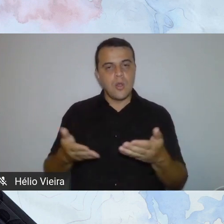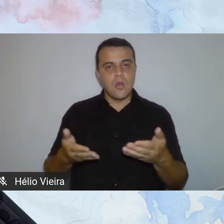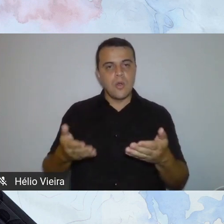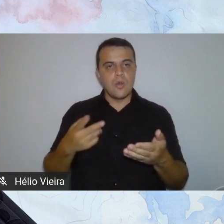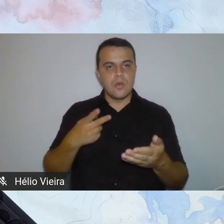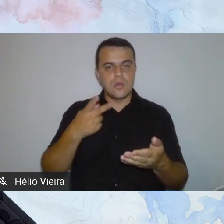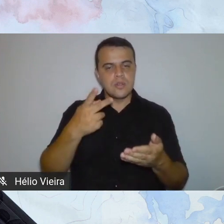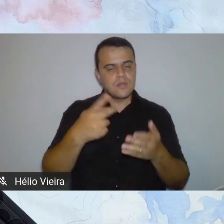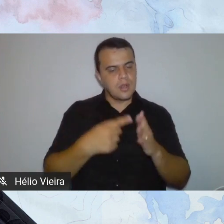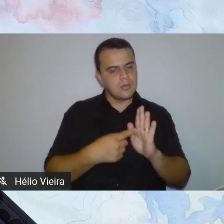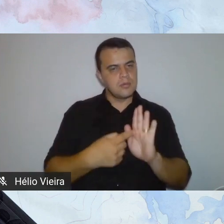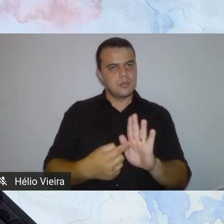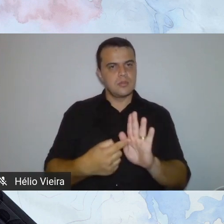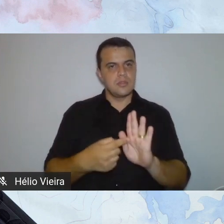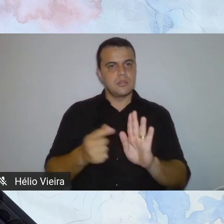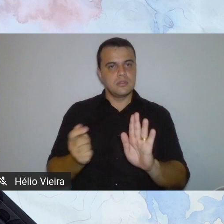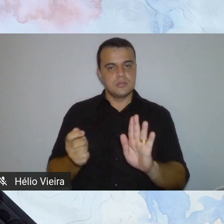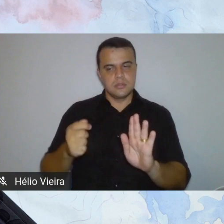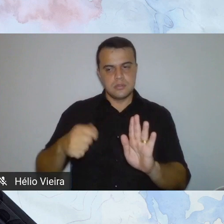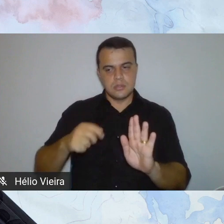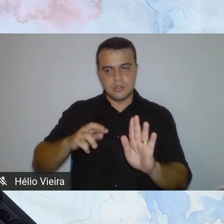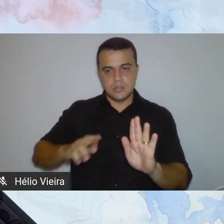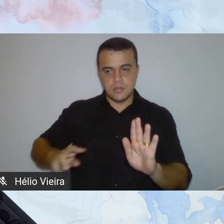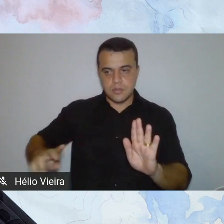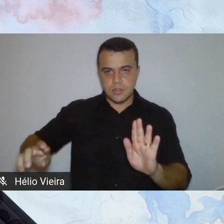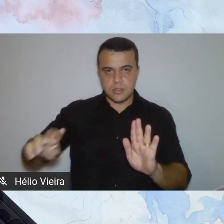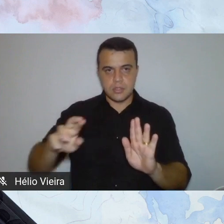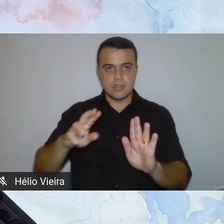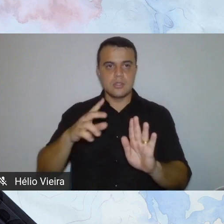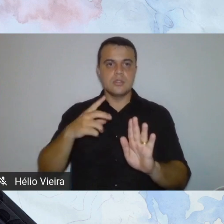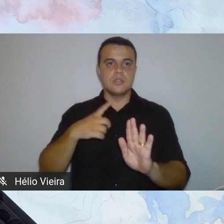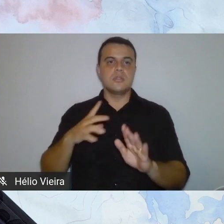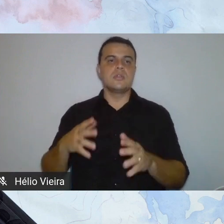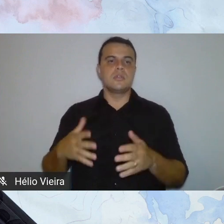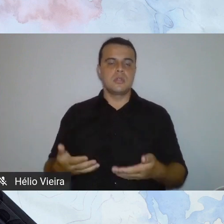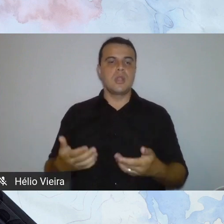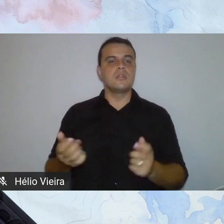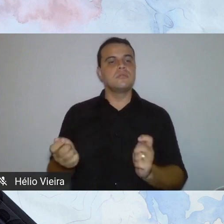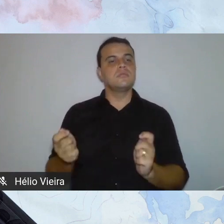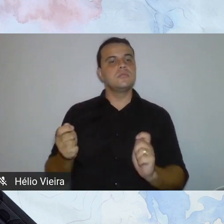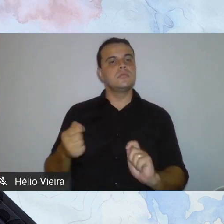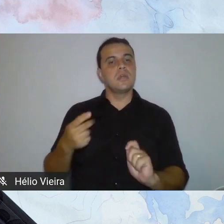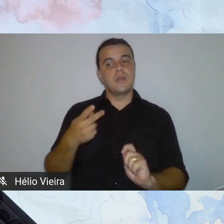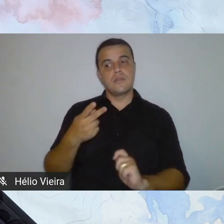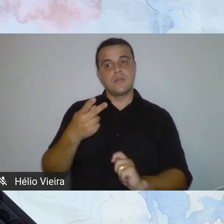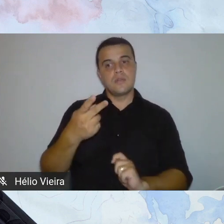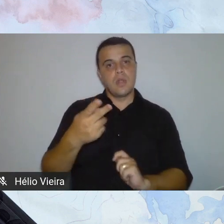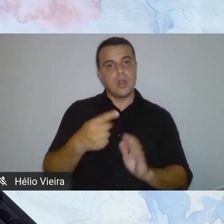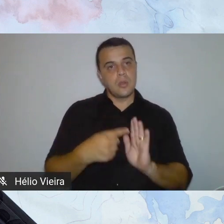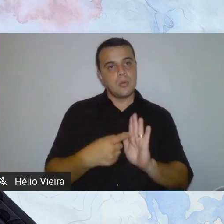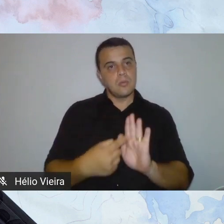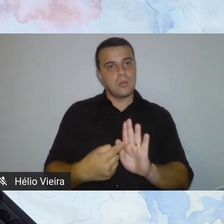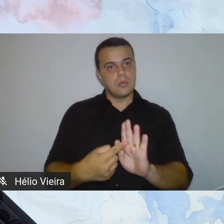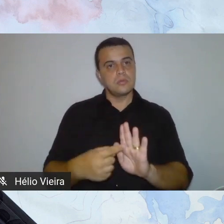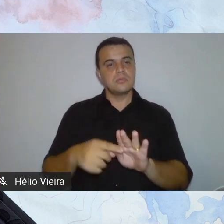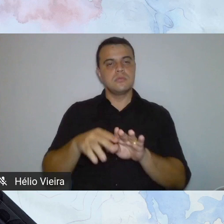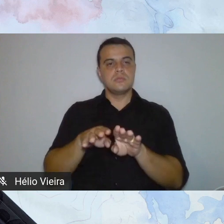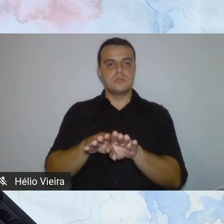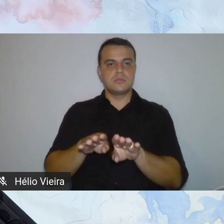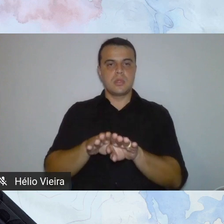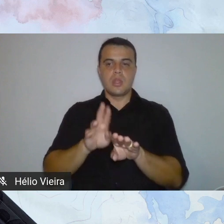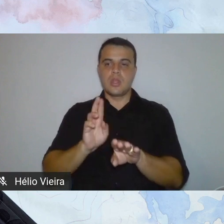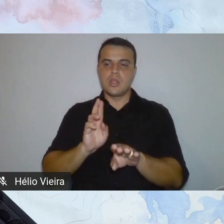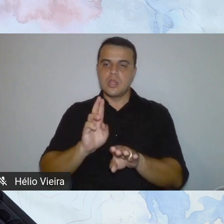justamente mostrar isso, que a gente pode ter N possibilidades diferentes e que tragam N